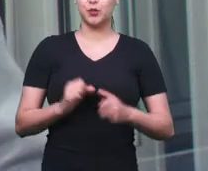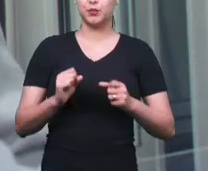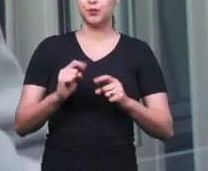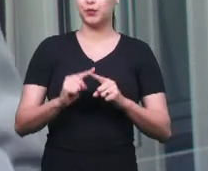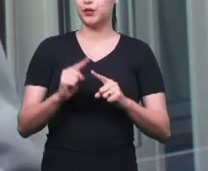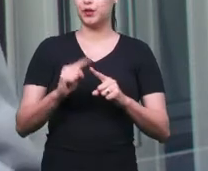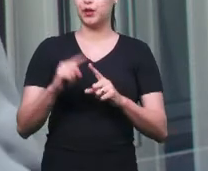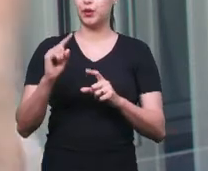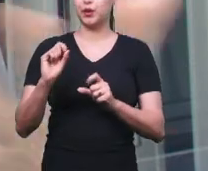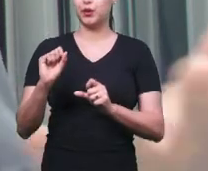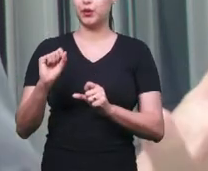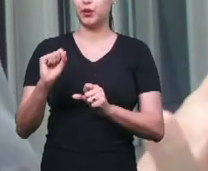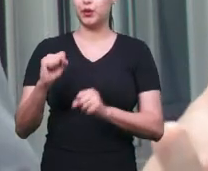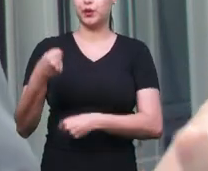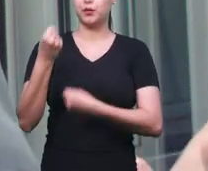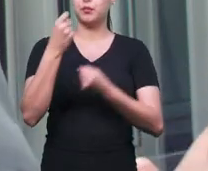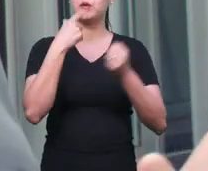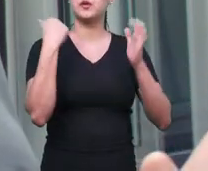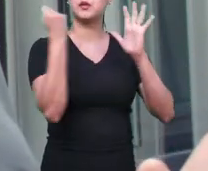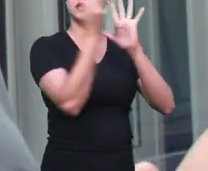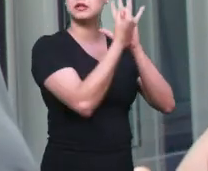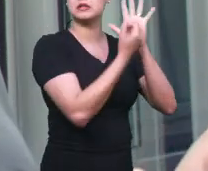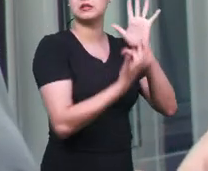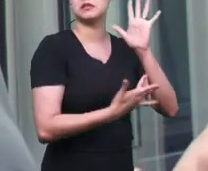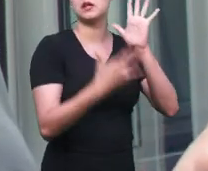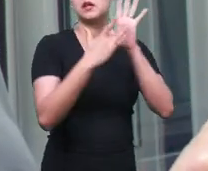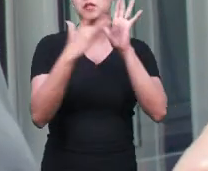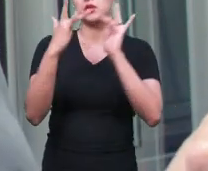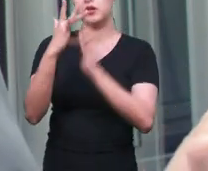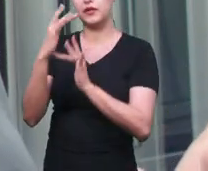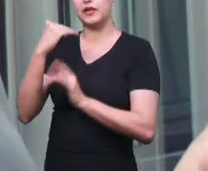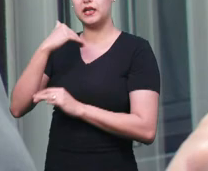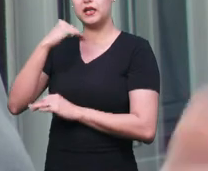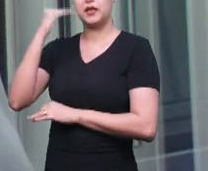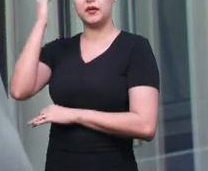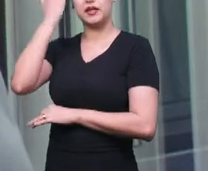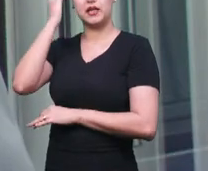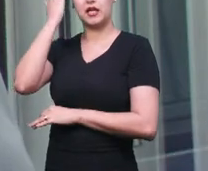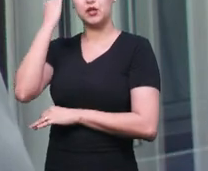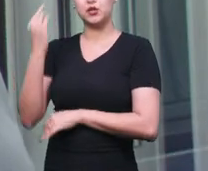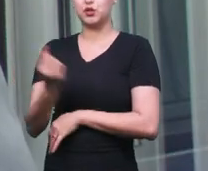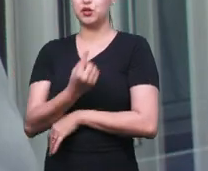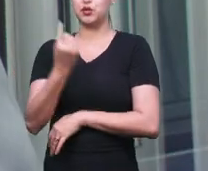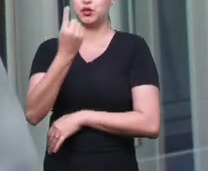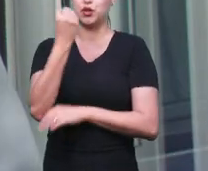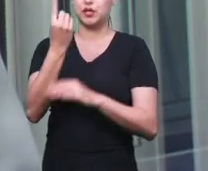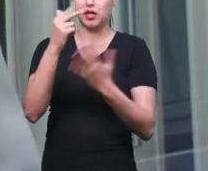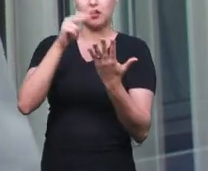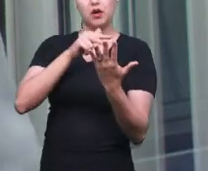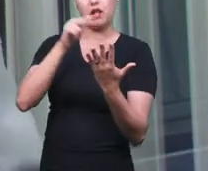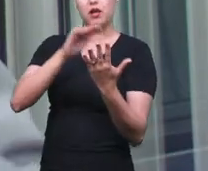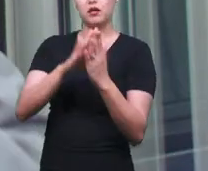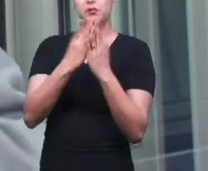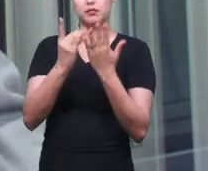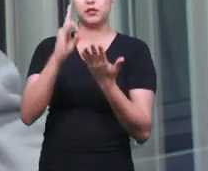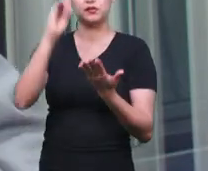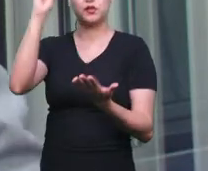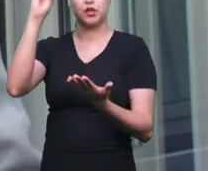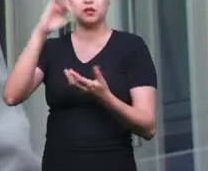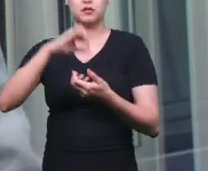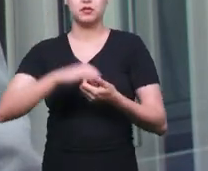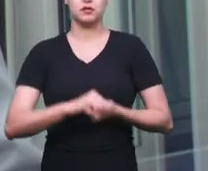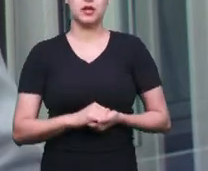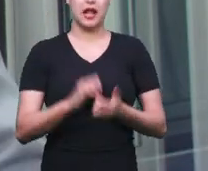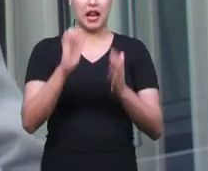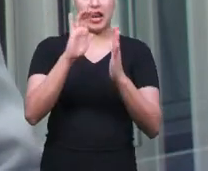Jesus, eu entendi. Sozinho. Olha. Sozinho, na palavra. E li a